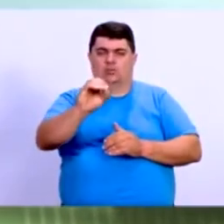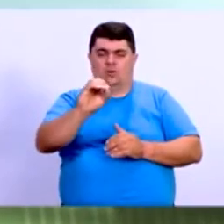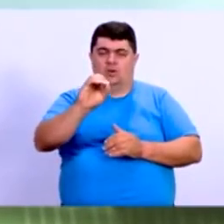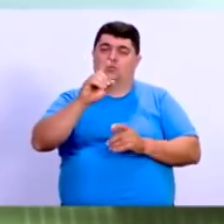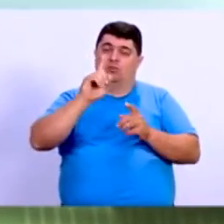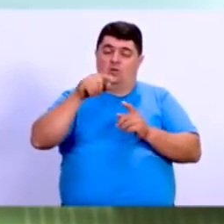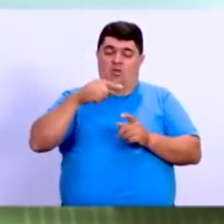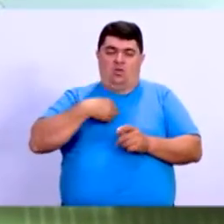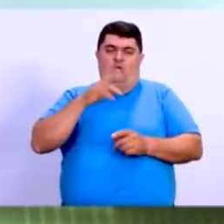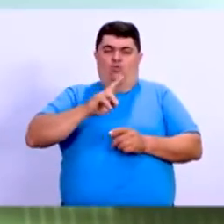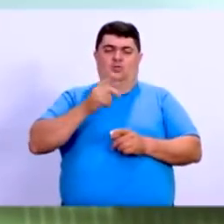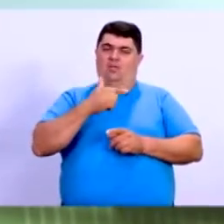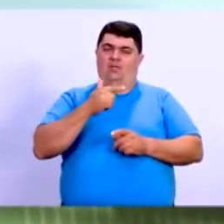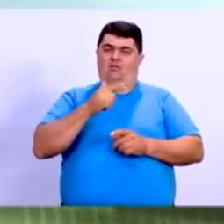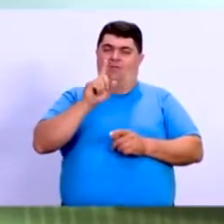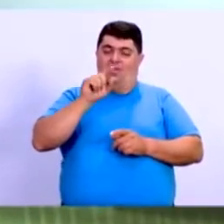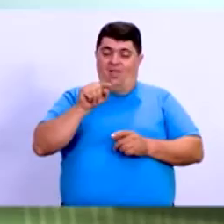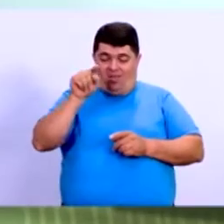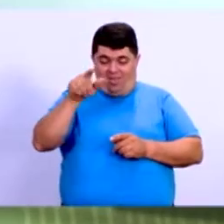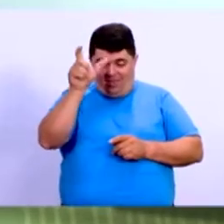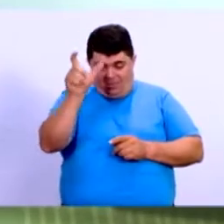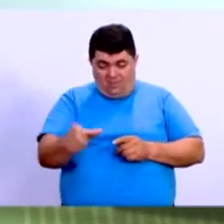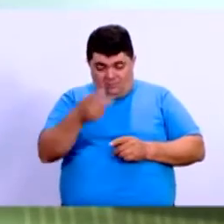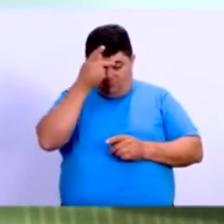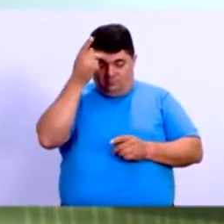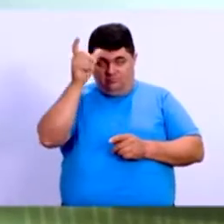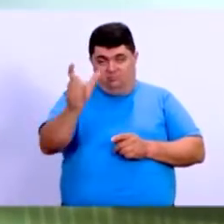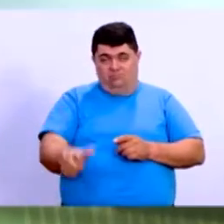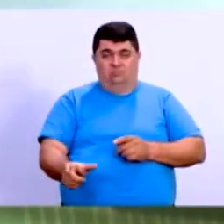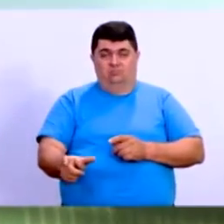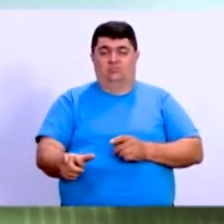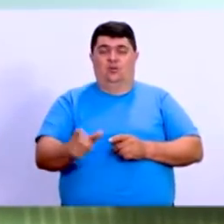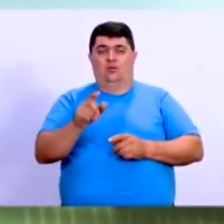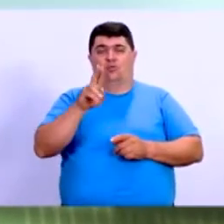é o usuário. Ele tem que estar claro para o usuário. Se o